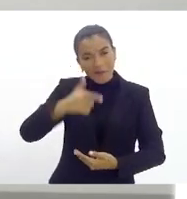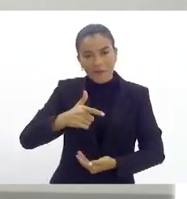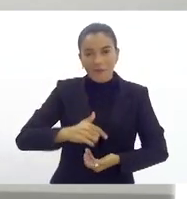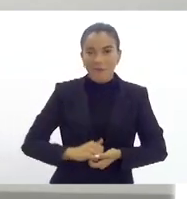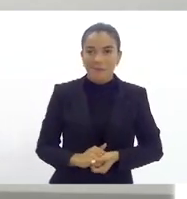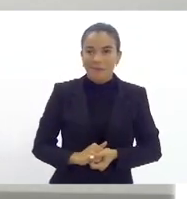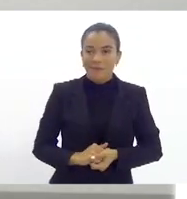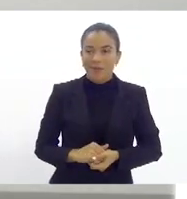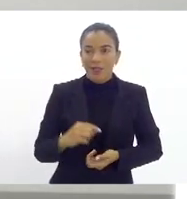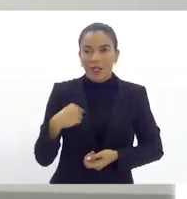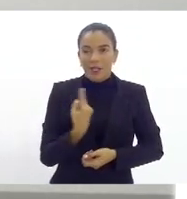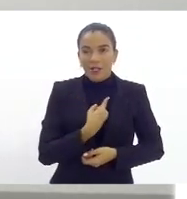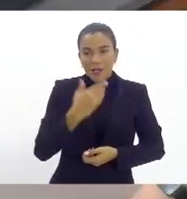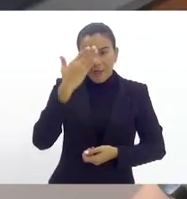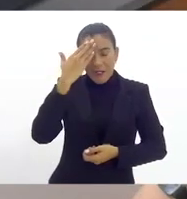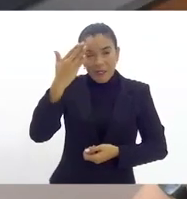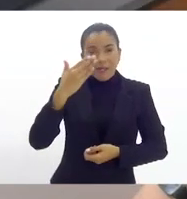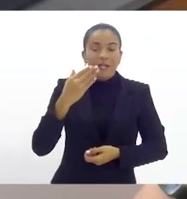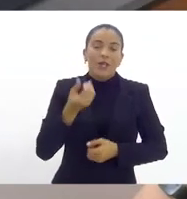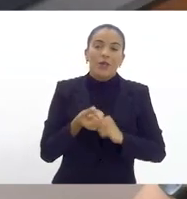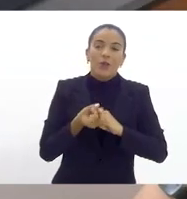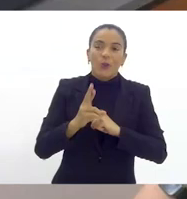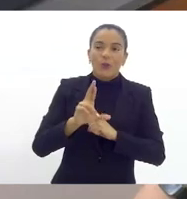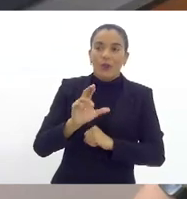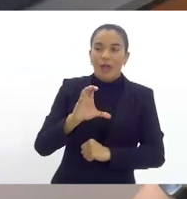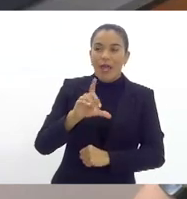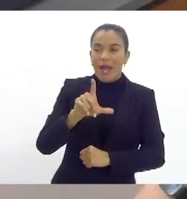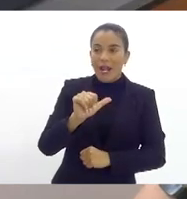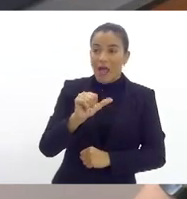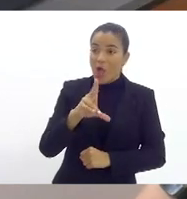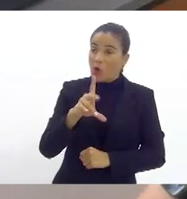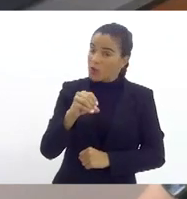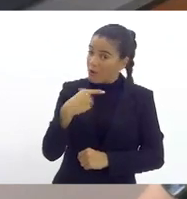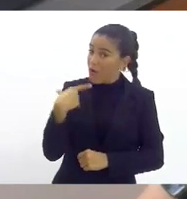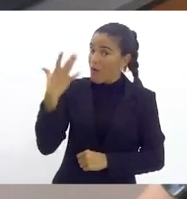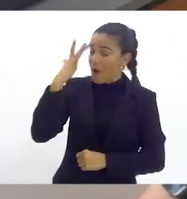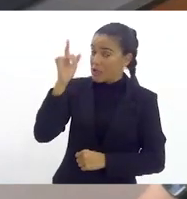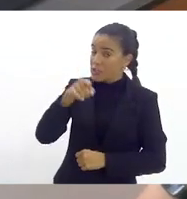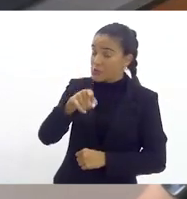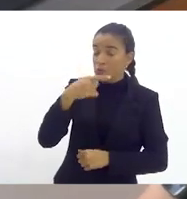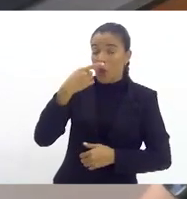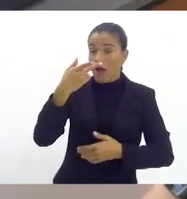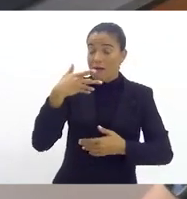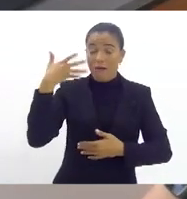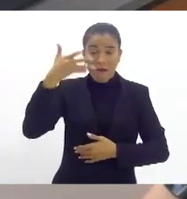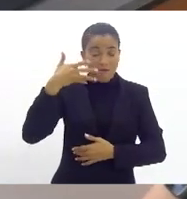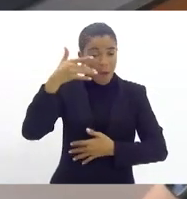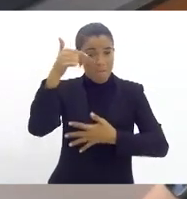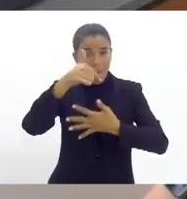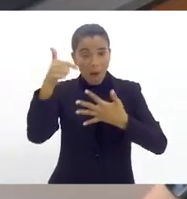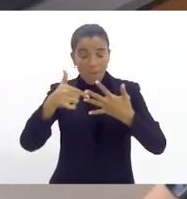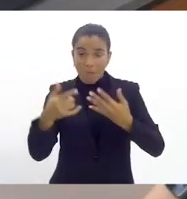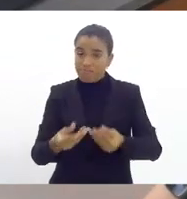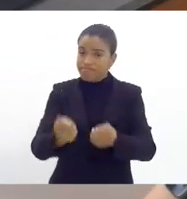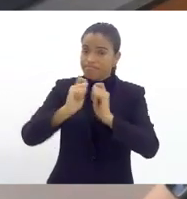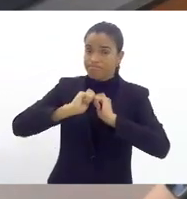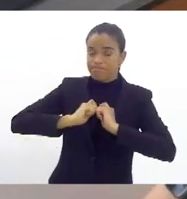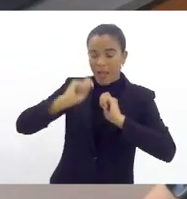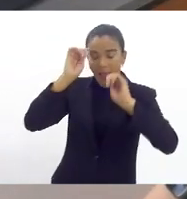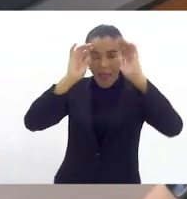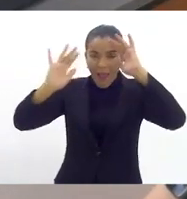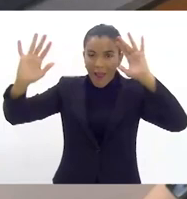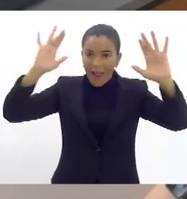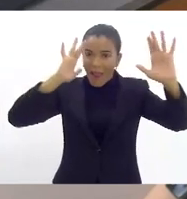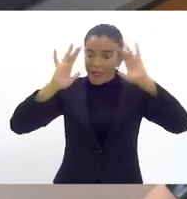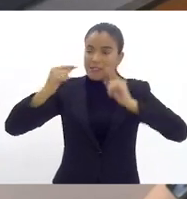Imagina eu acho que agradecemos Dra Cláudia a sua fala ela acha que traz bastante elementos também para a gente discutir é